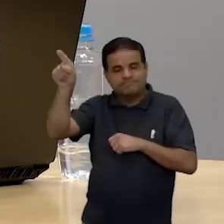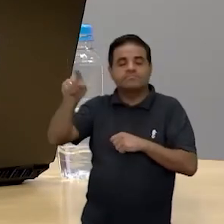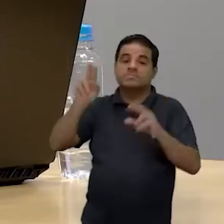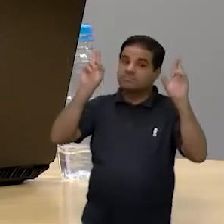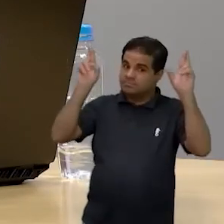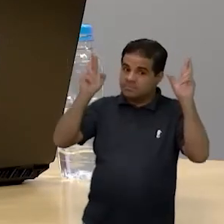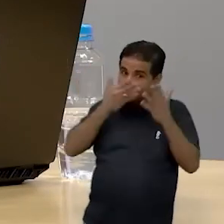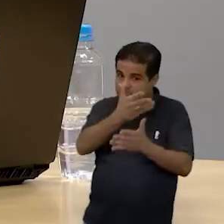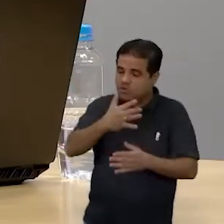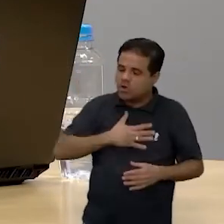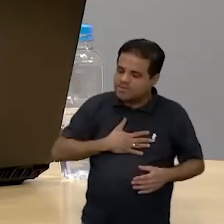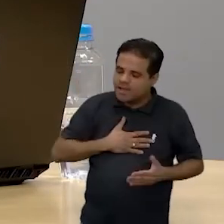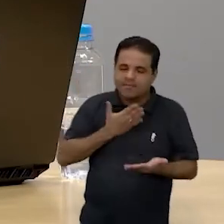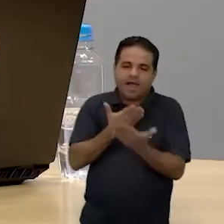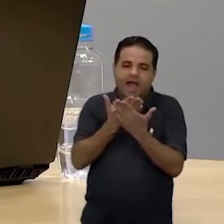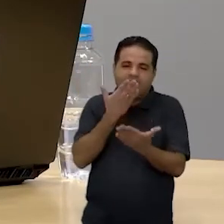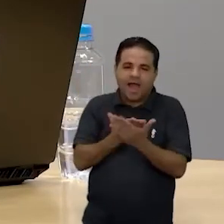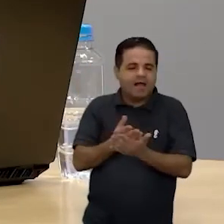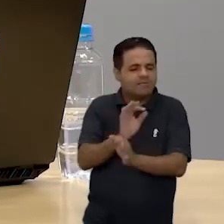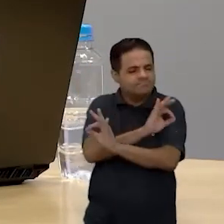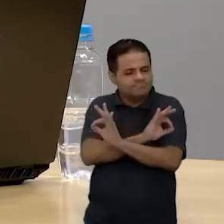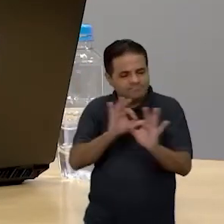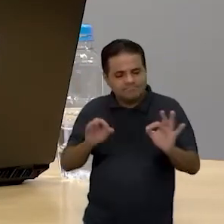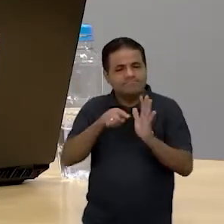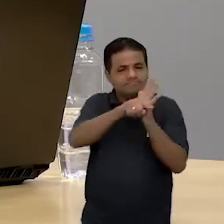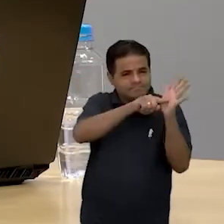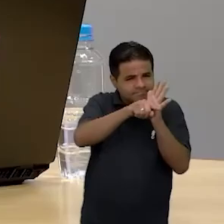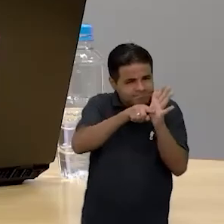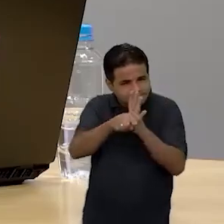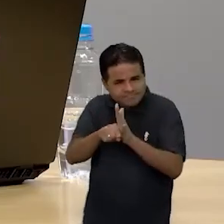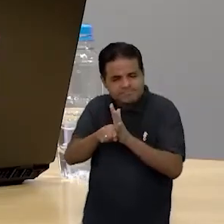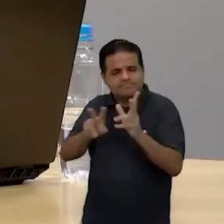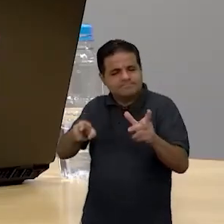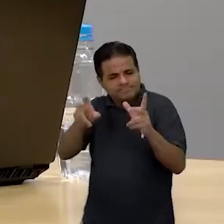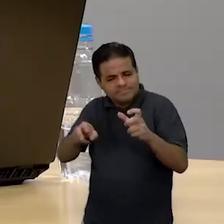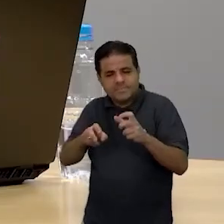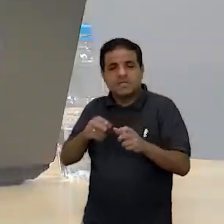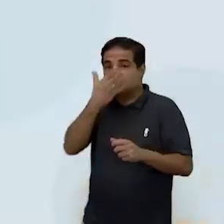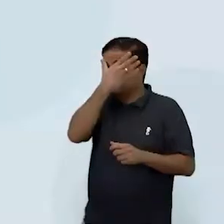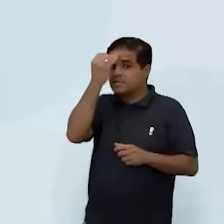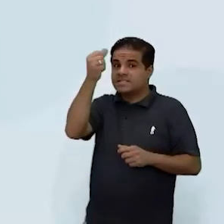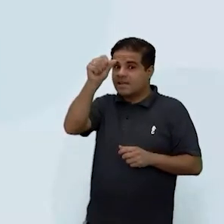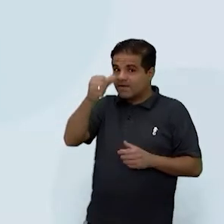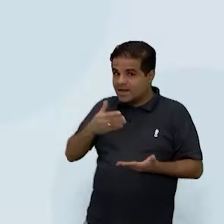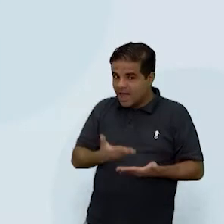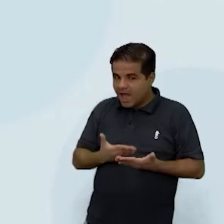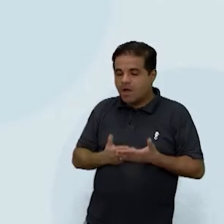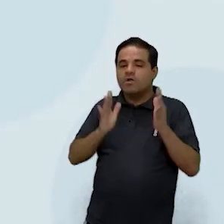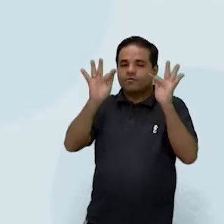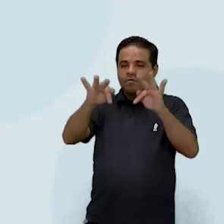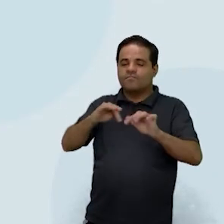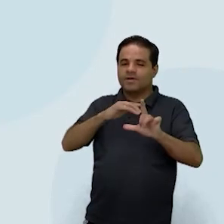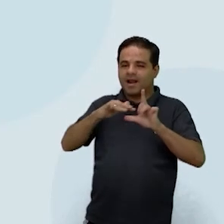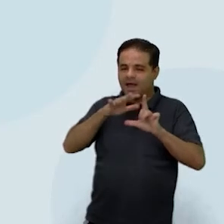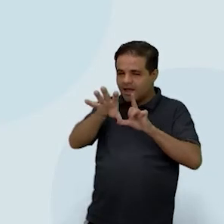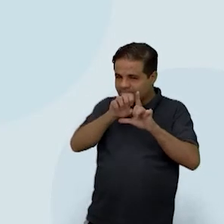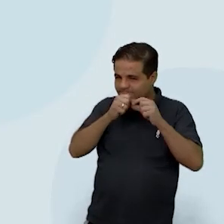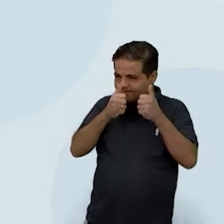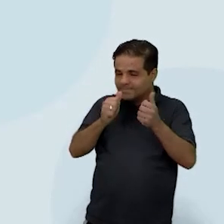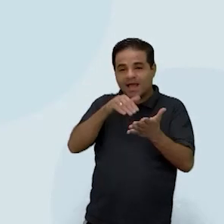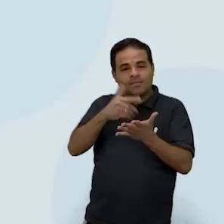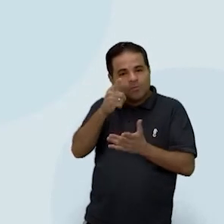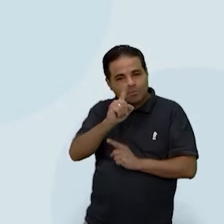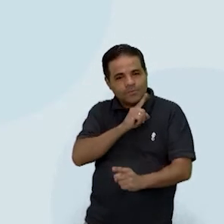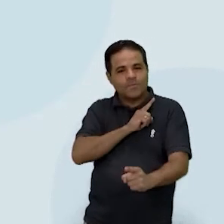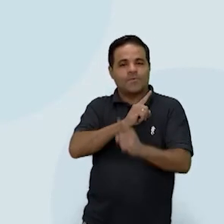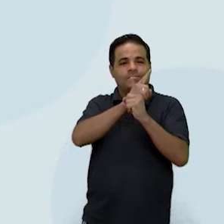espero que vocês tenham gostado dessa aula, pesquisem e não deixem de avaliar a nossa aula no final. Até a próxima!